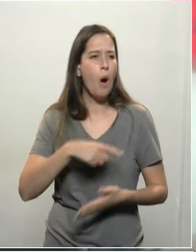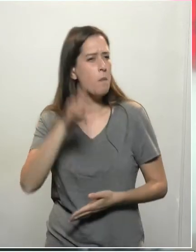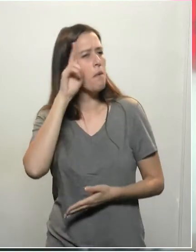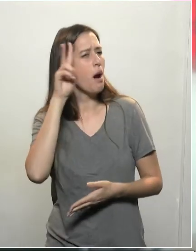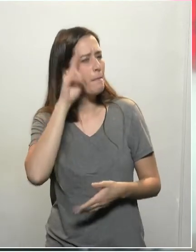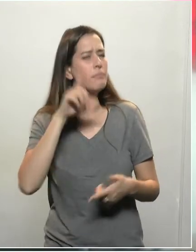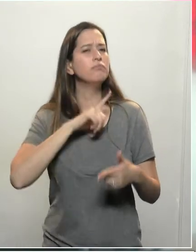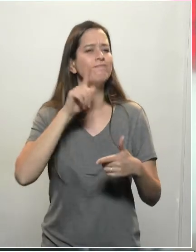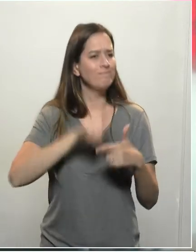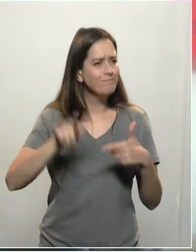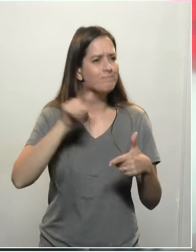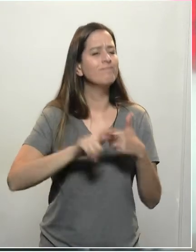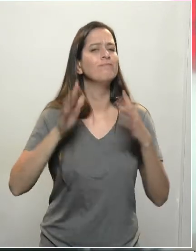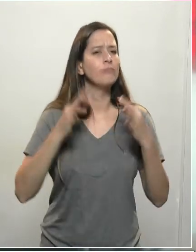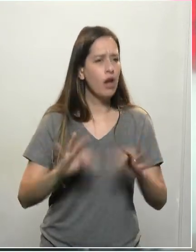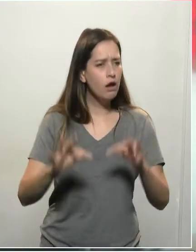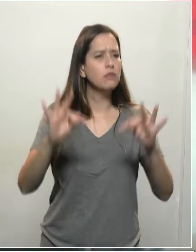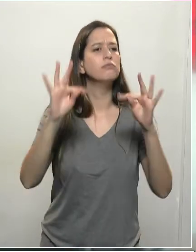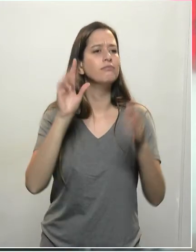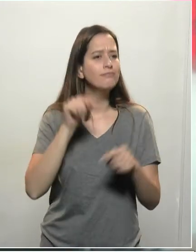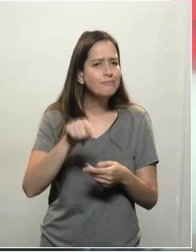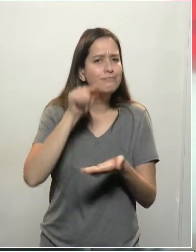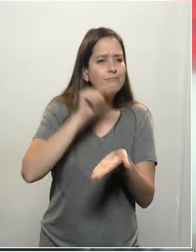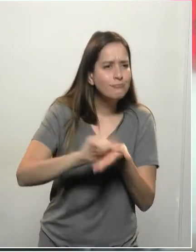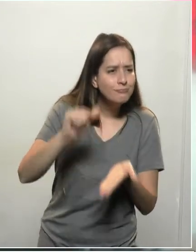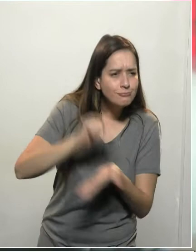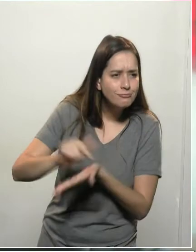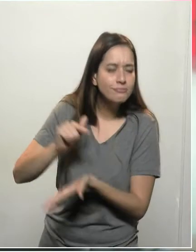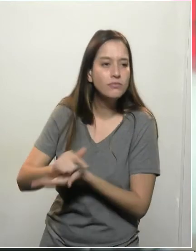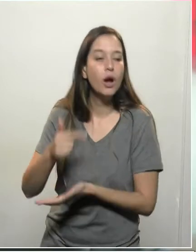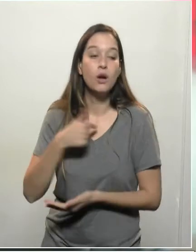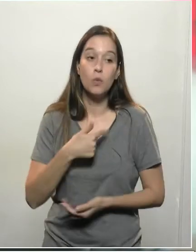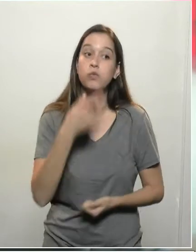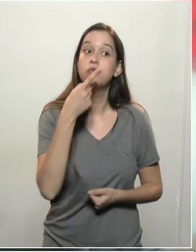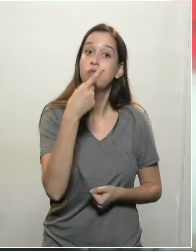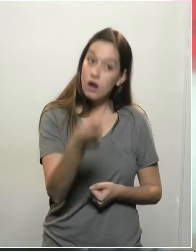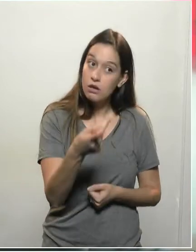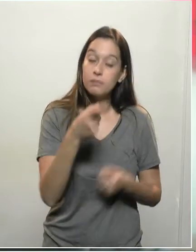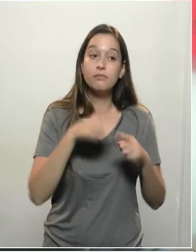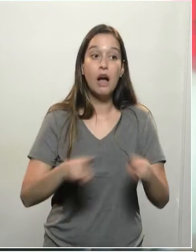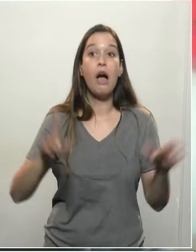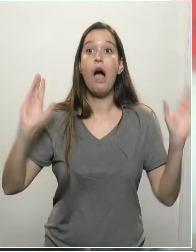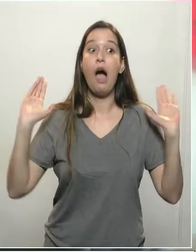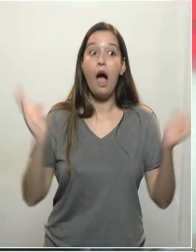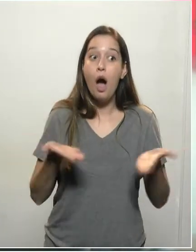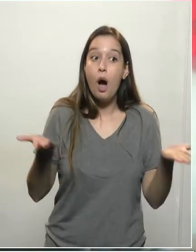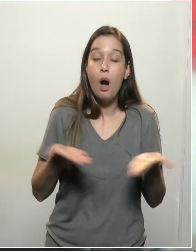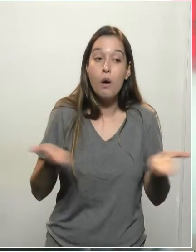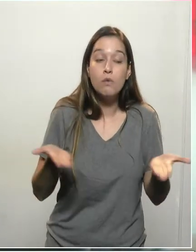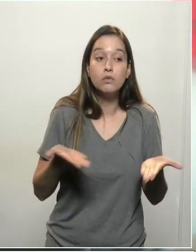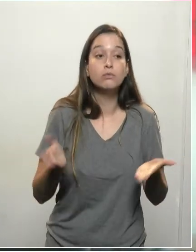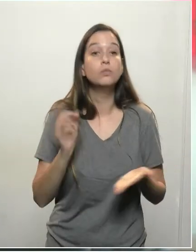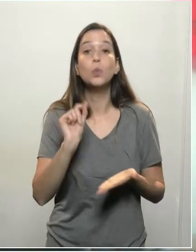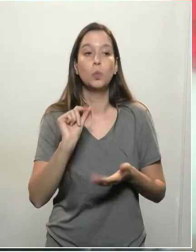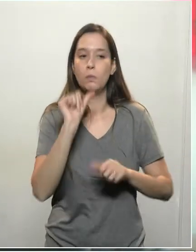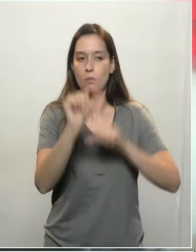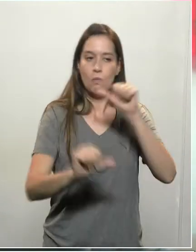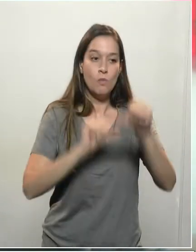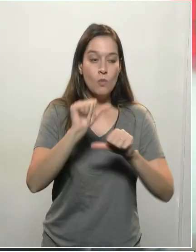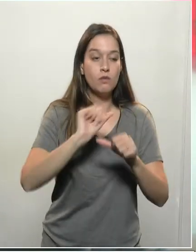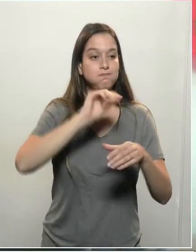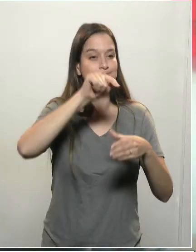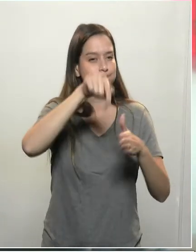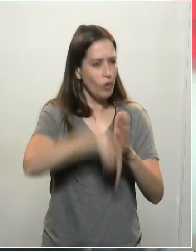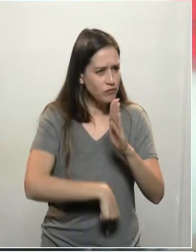uma empresa austríaca que operava junto com a Sanepar, e agora nós estamos em vias de ter, por conta do marco legal, alterações que vão mudar